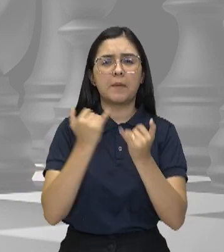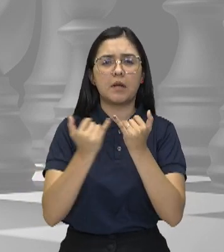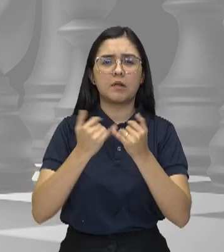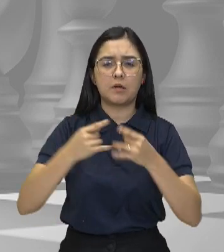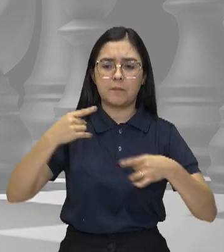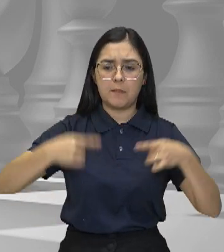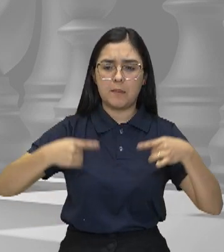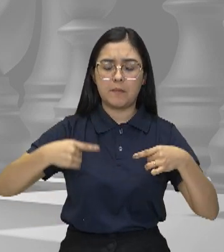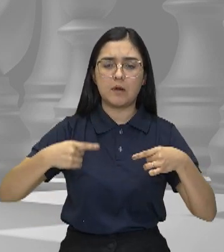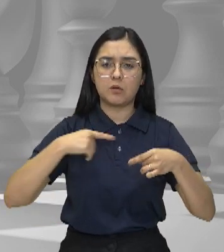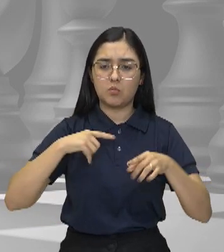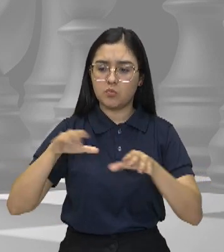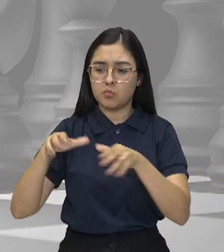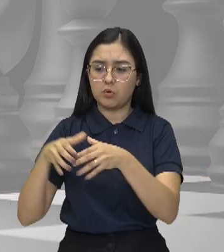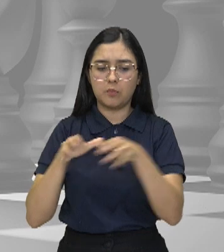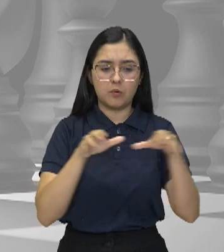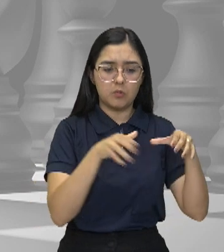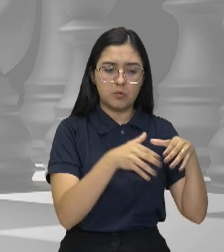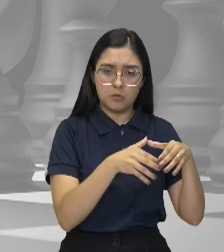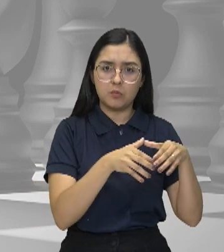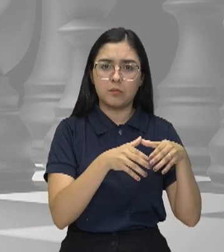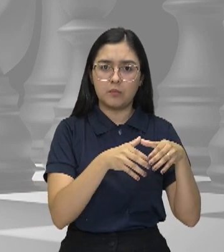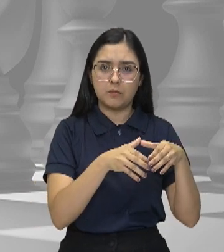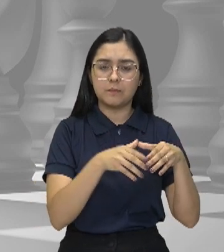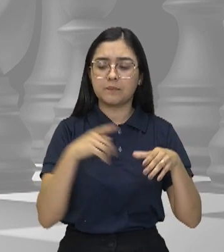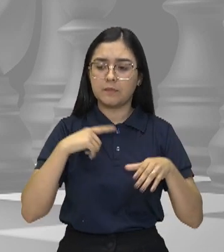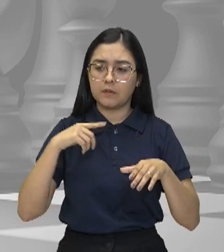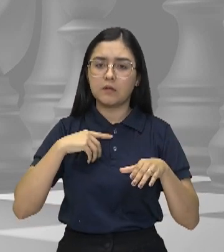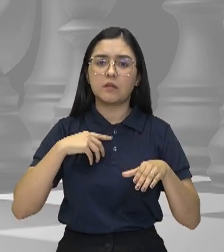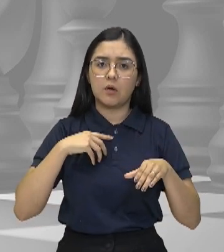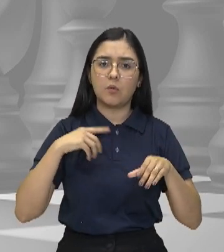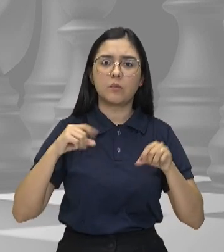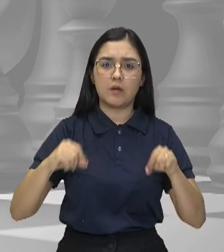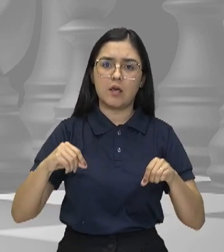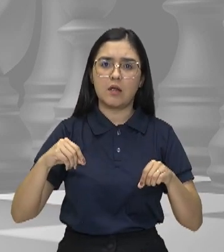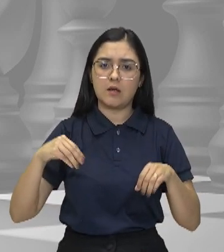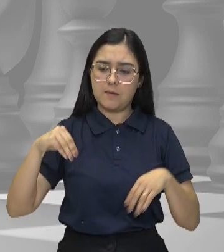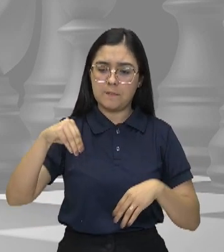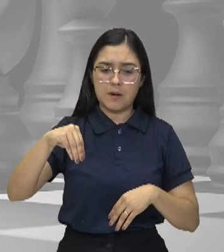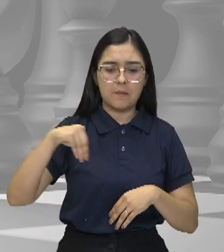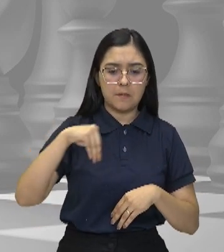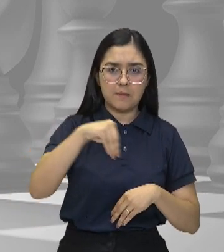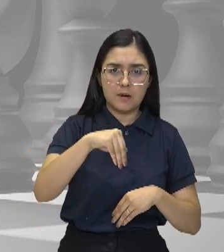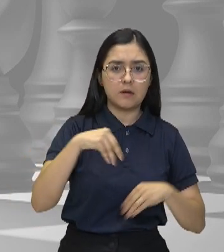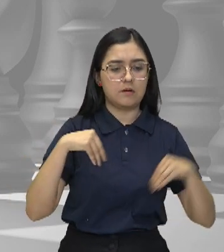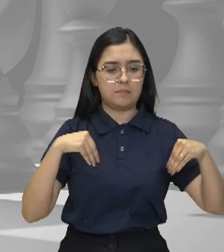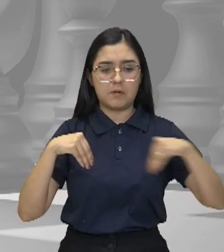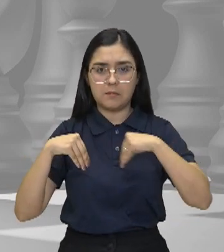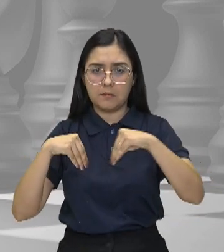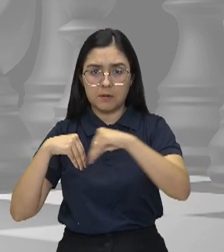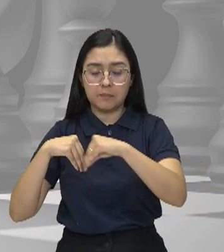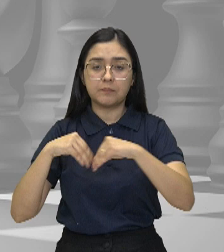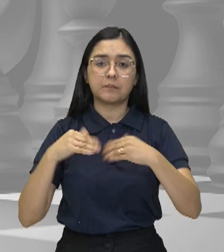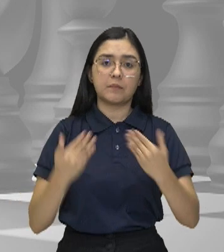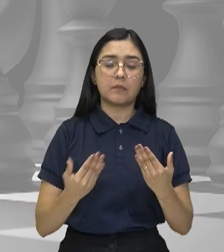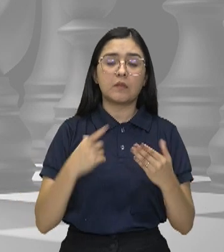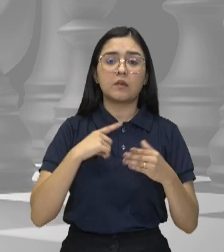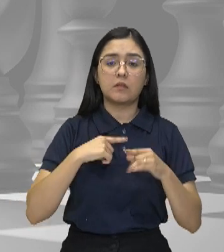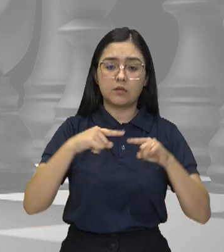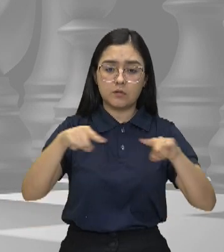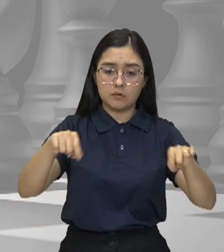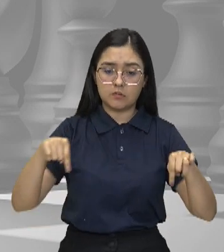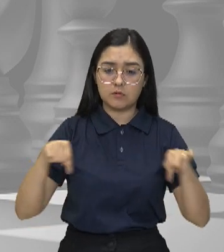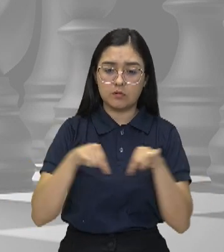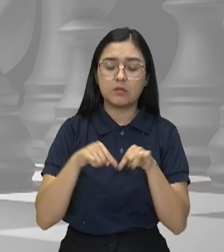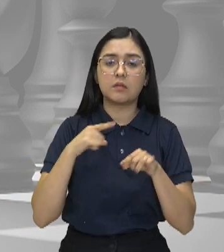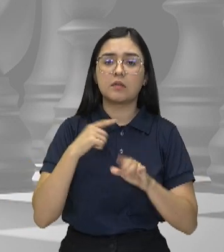dois exércitos, cada qual se desloca de uma maneira diferente ao longo do tabuleiro. O tabuleiro geralmente é